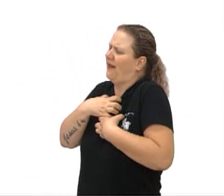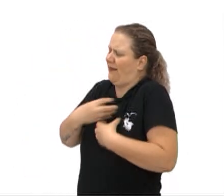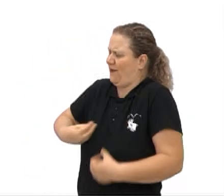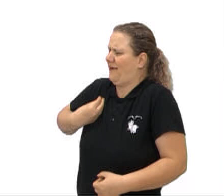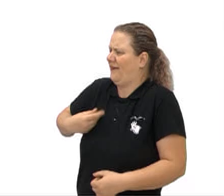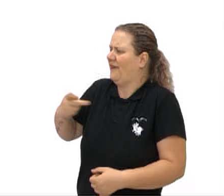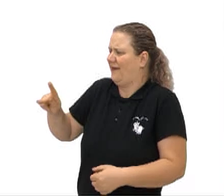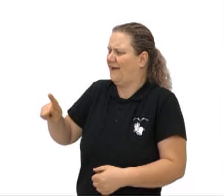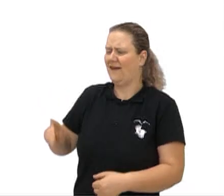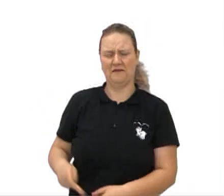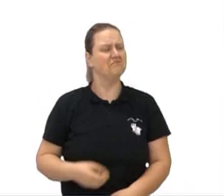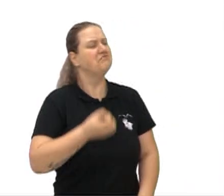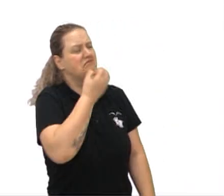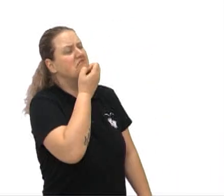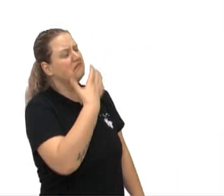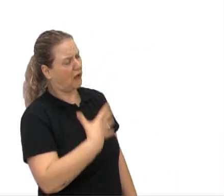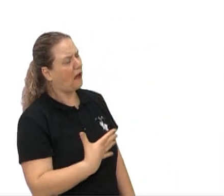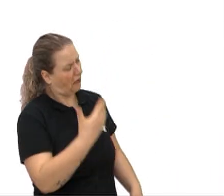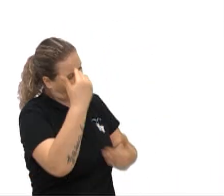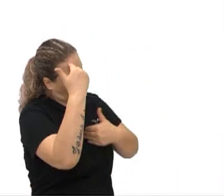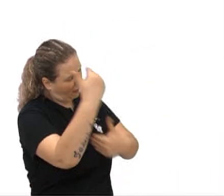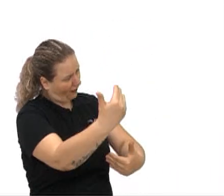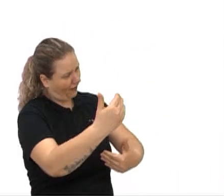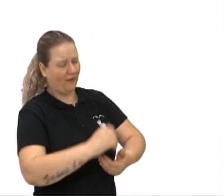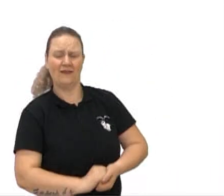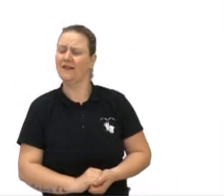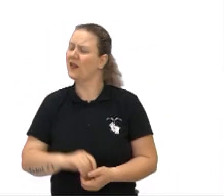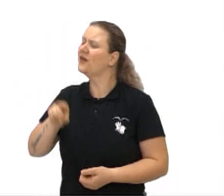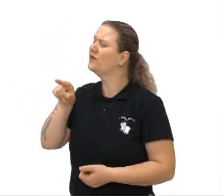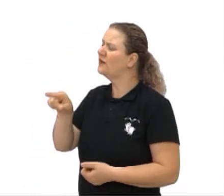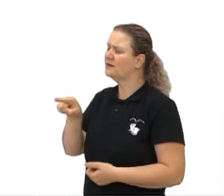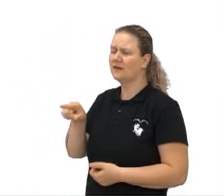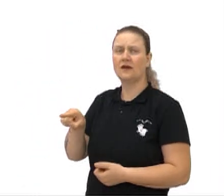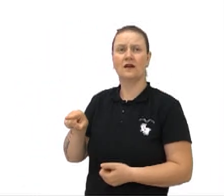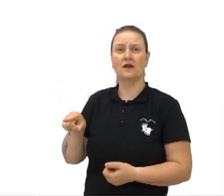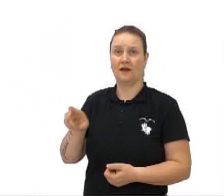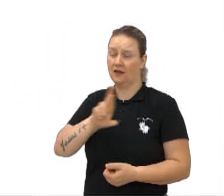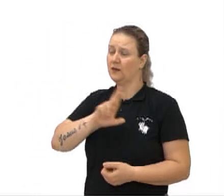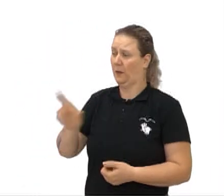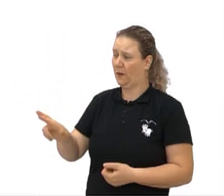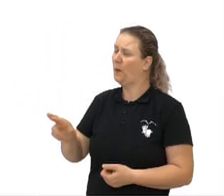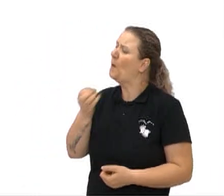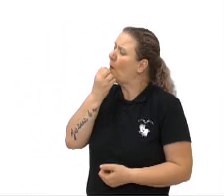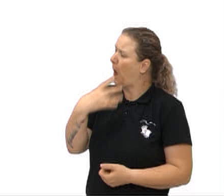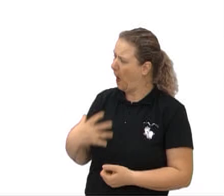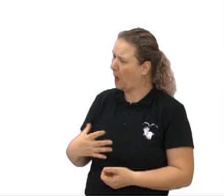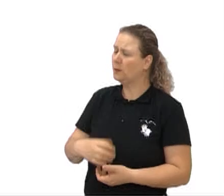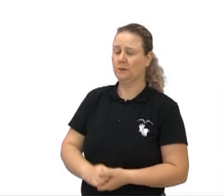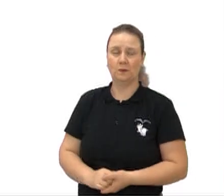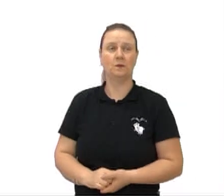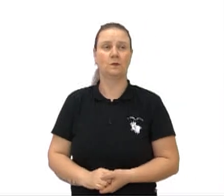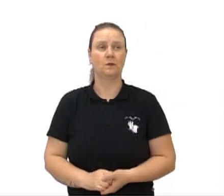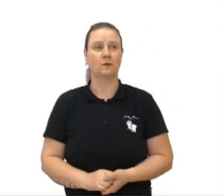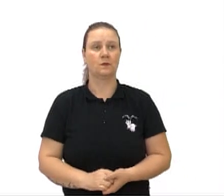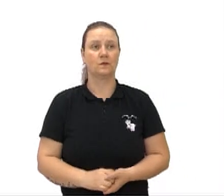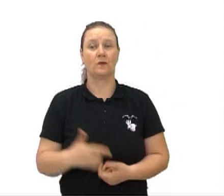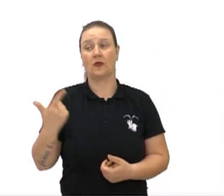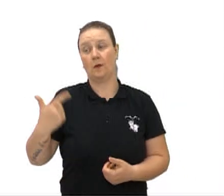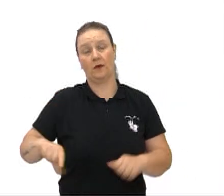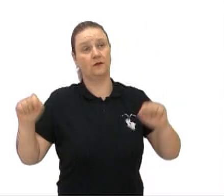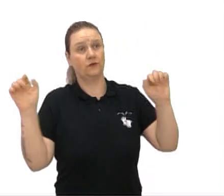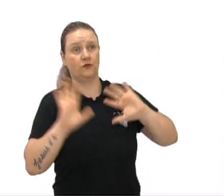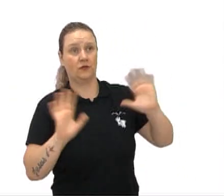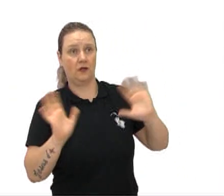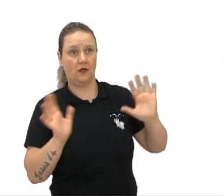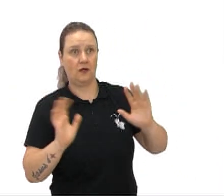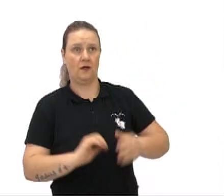Como está? A Laura responde, muito bem, obrigada. E você? A Ana responde, muito bem. E na despedida,